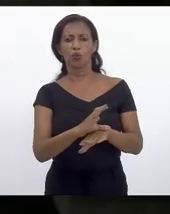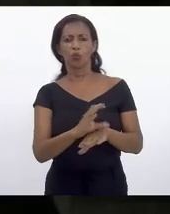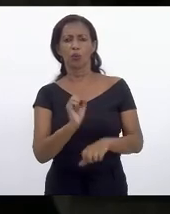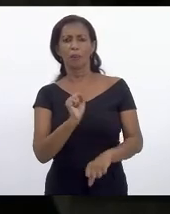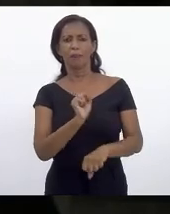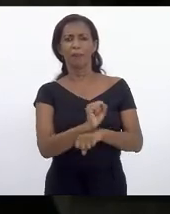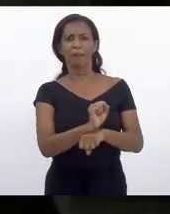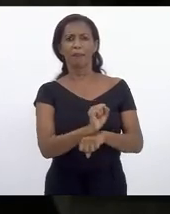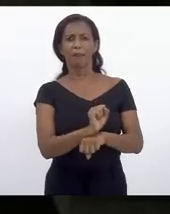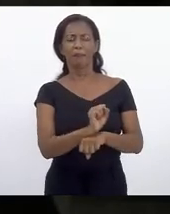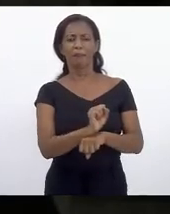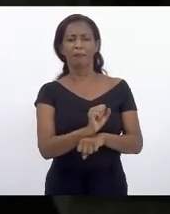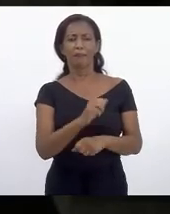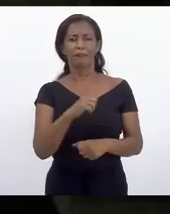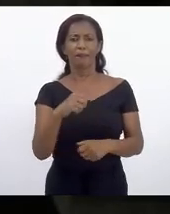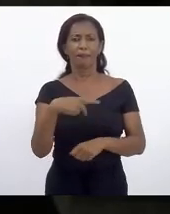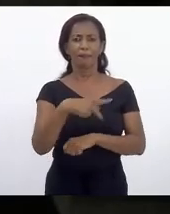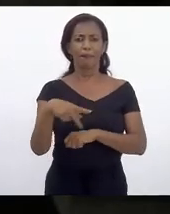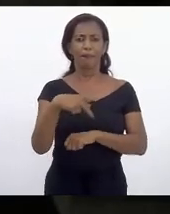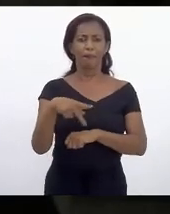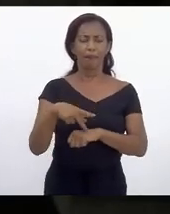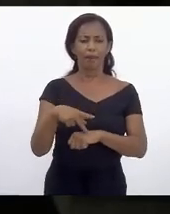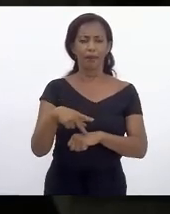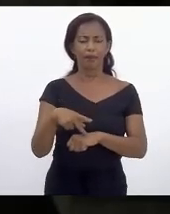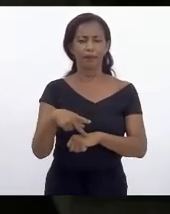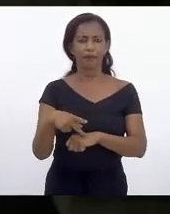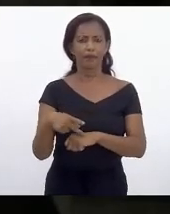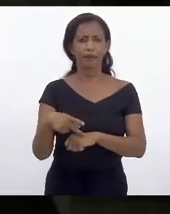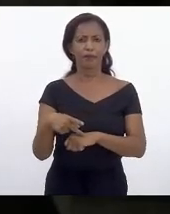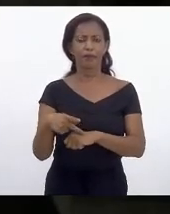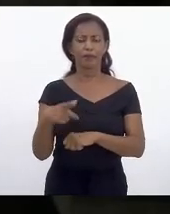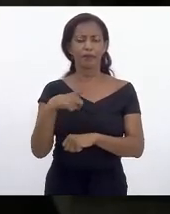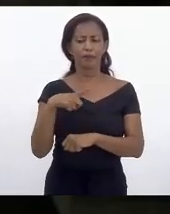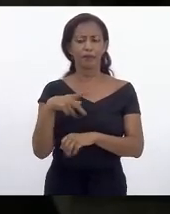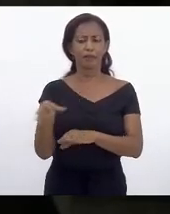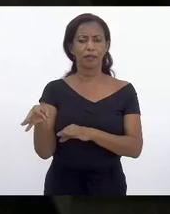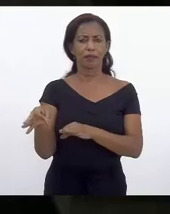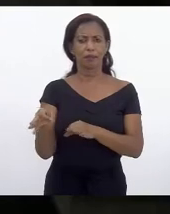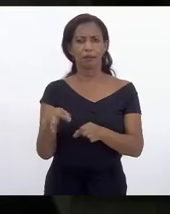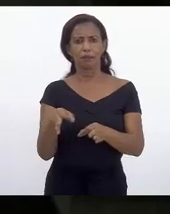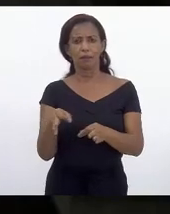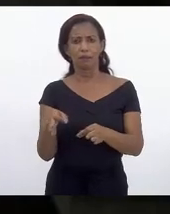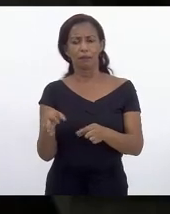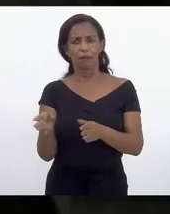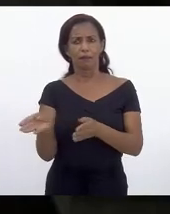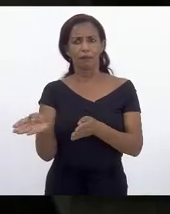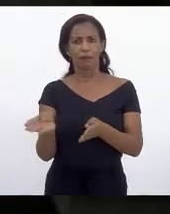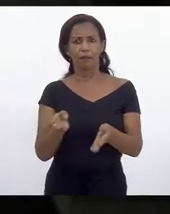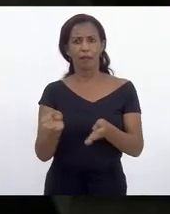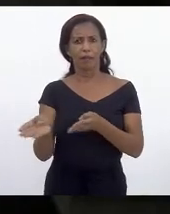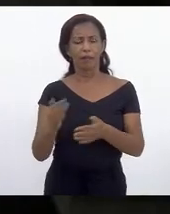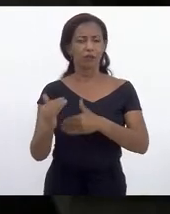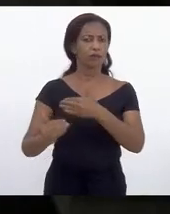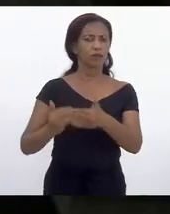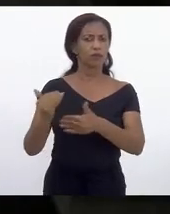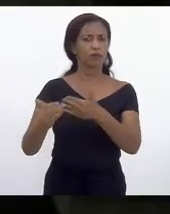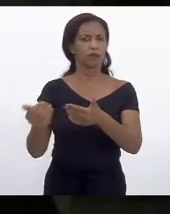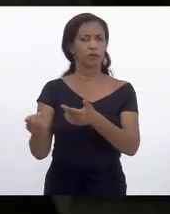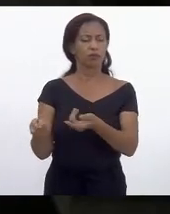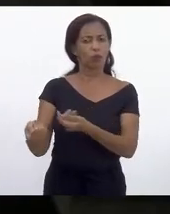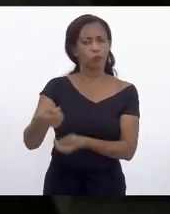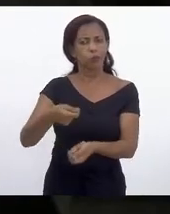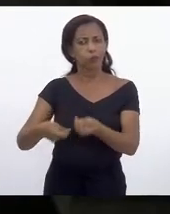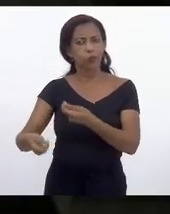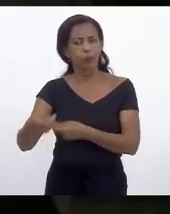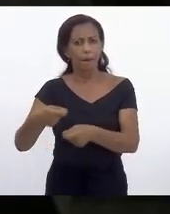o país de adotar mecanismos de desenvolvimento, investimentos